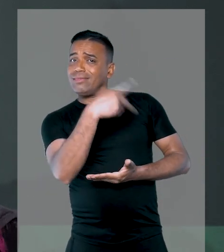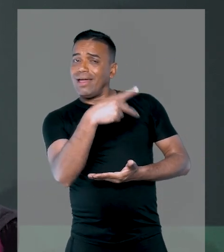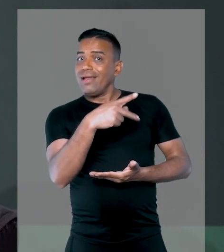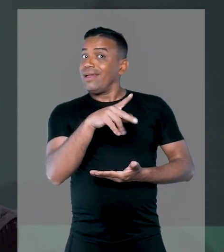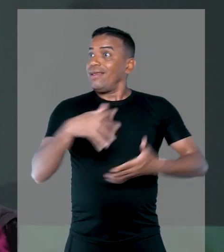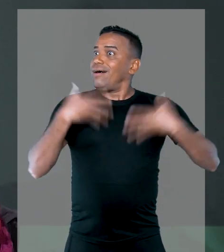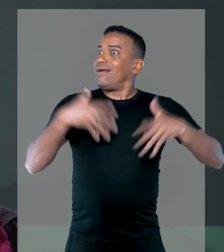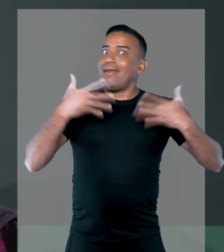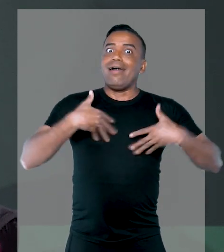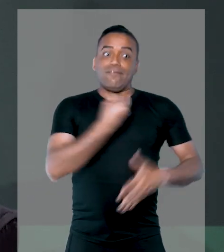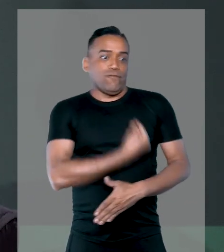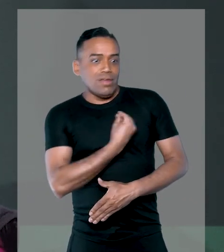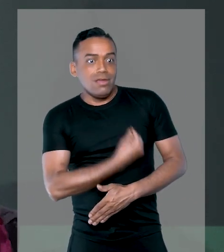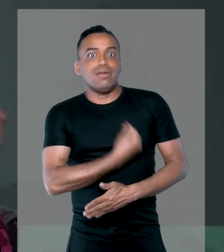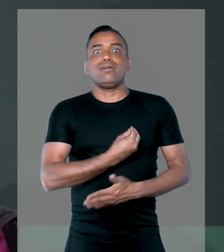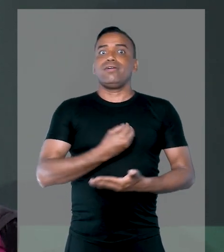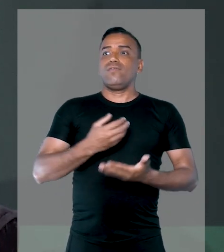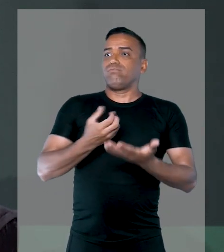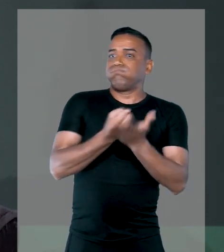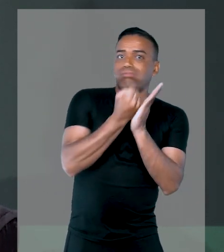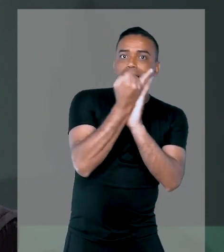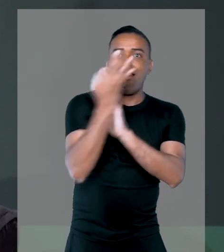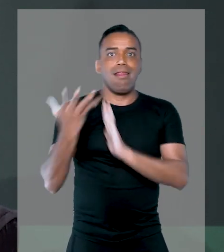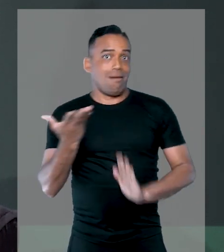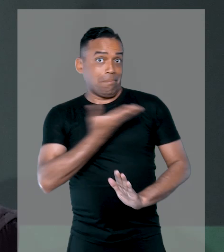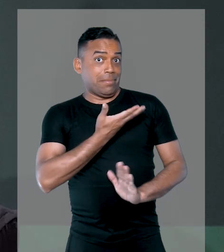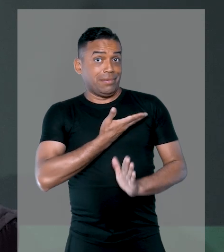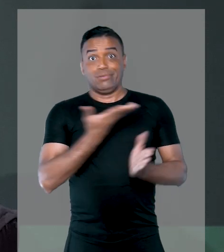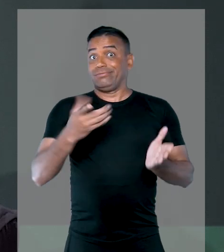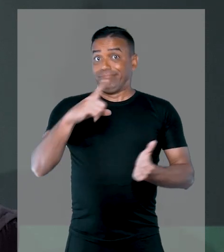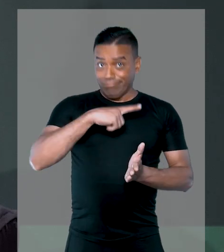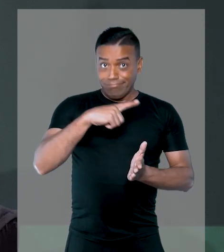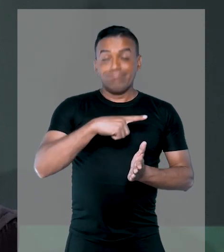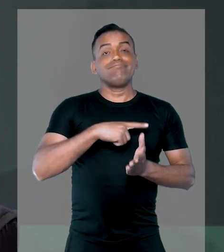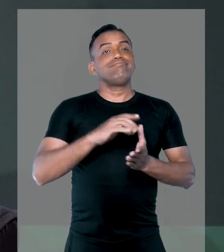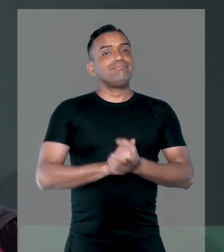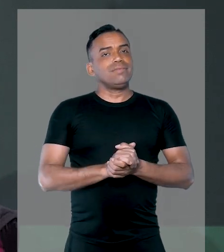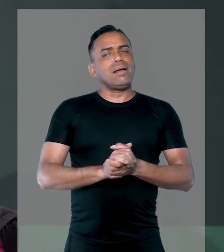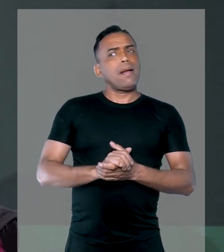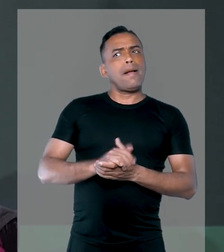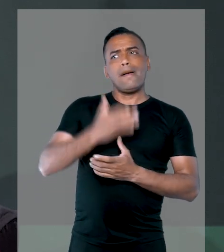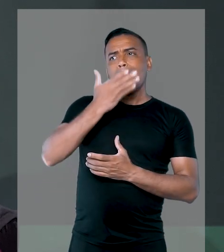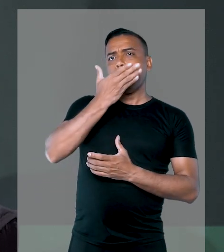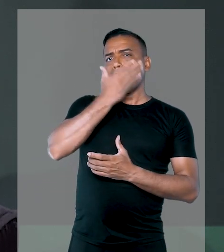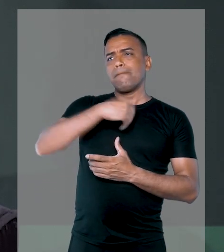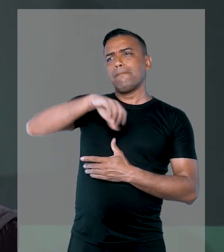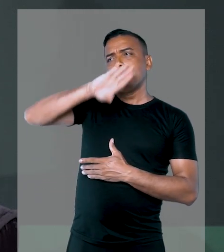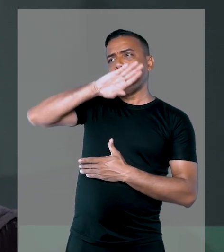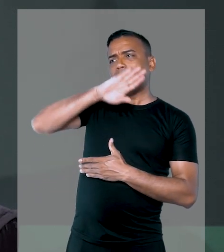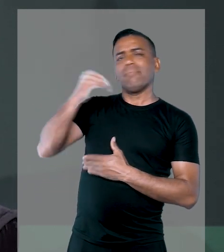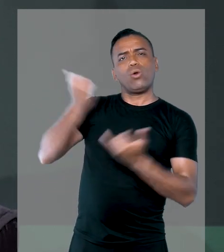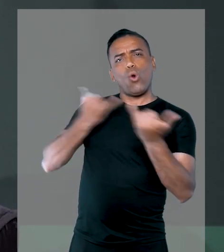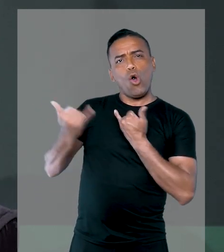muito viva, que gostava de aproveitar, que tinha amigos e que... Meu pai me conta muitas coisas e às vezes ele